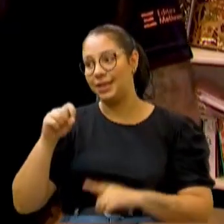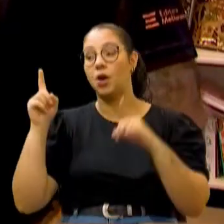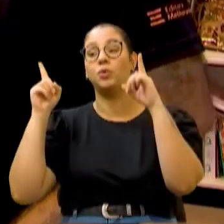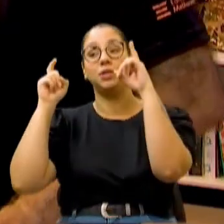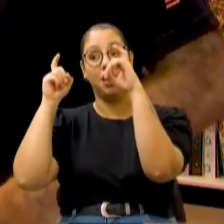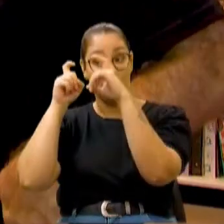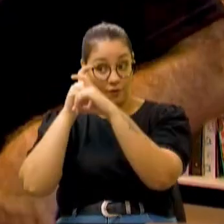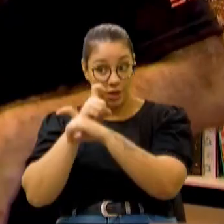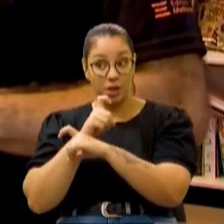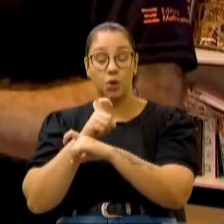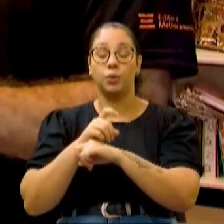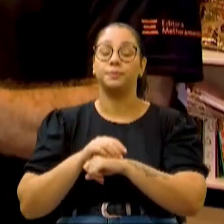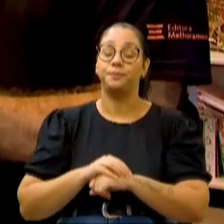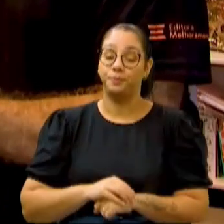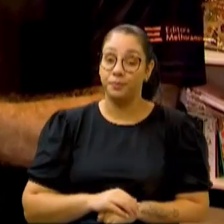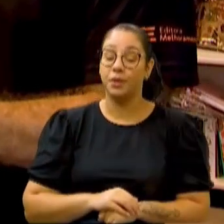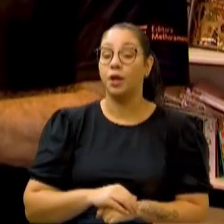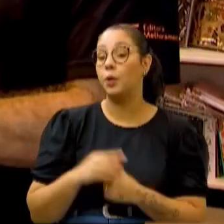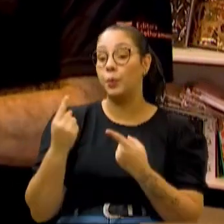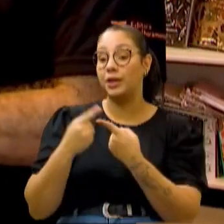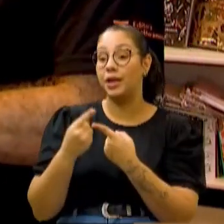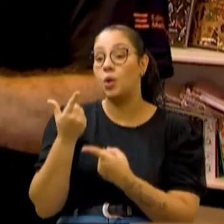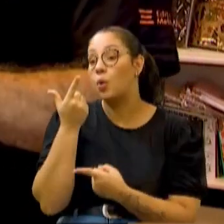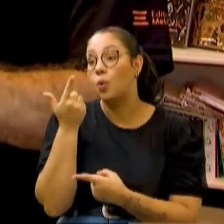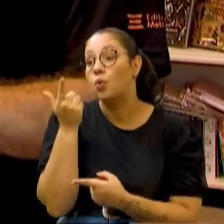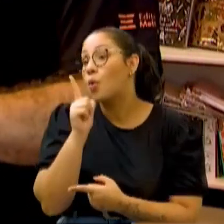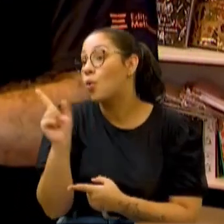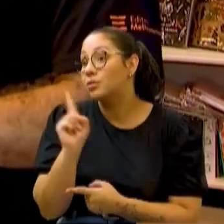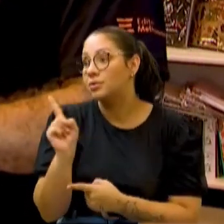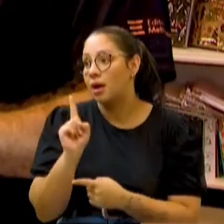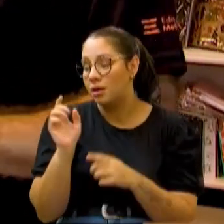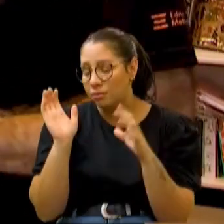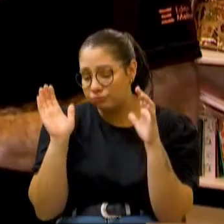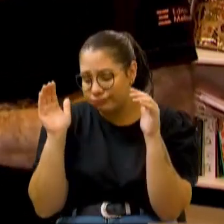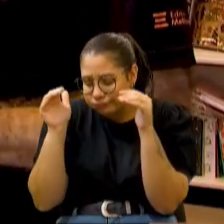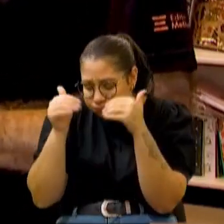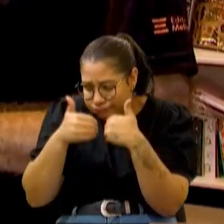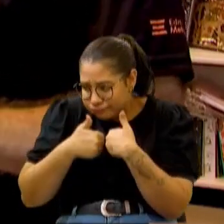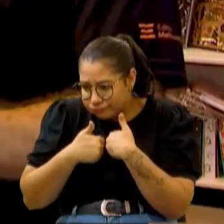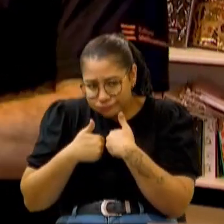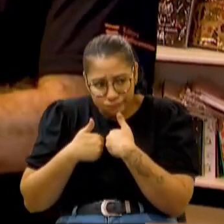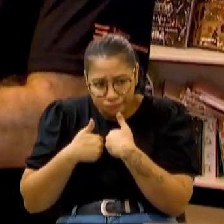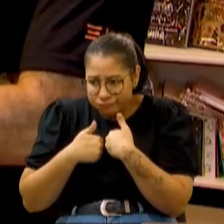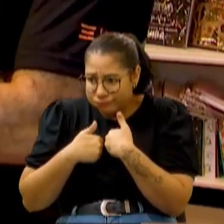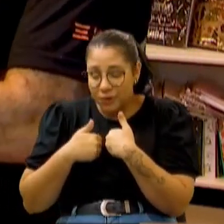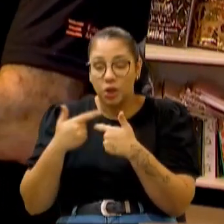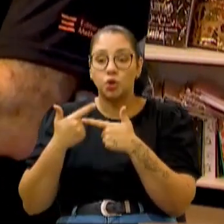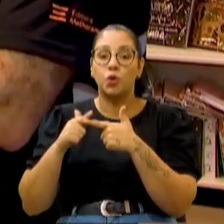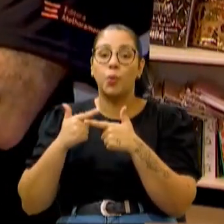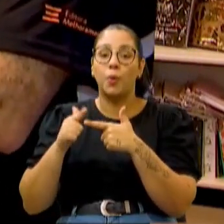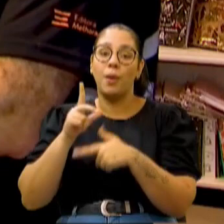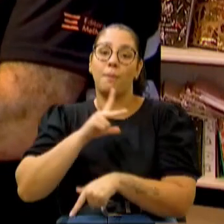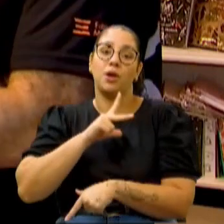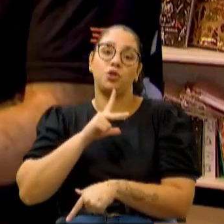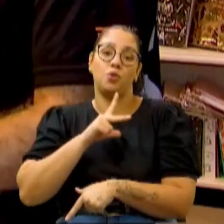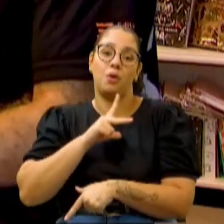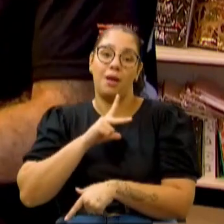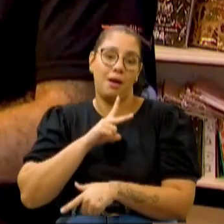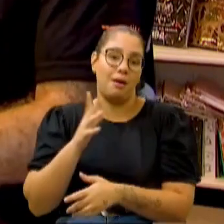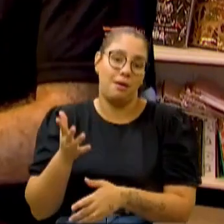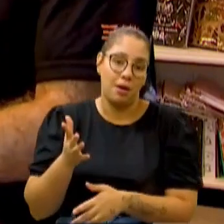grande desafio. A gente não consegue, por exemplo, se isolar completamente dos